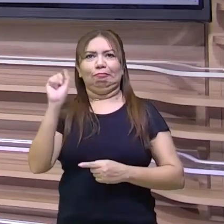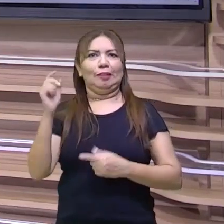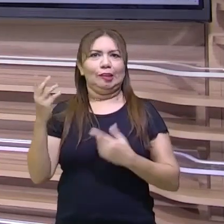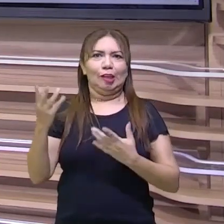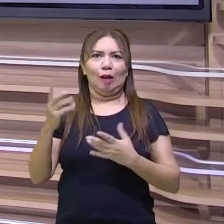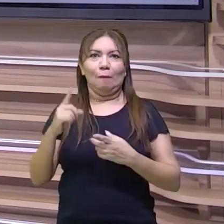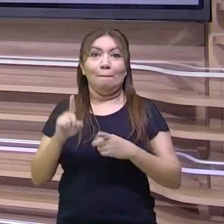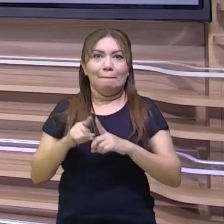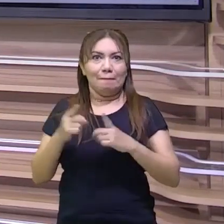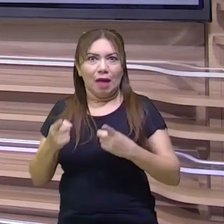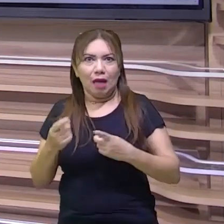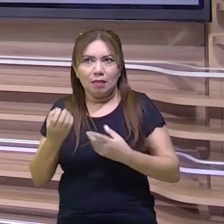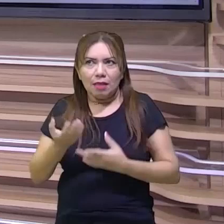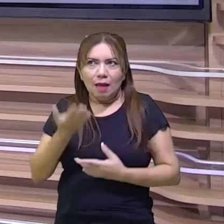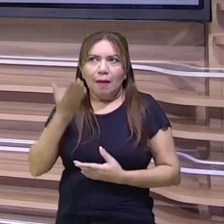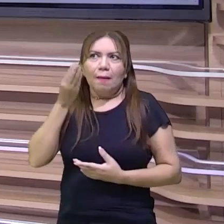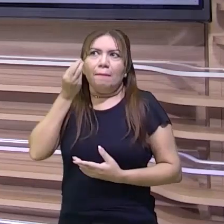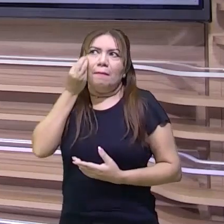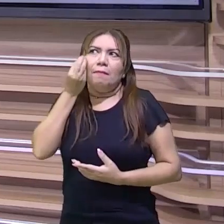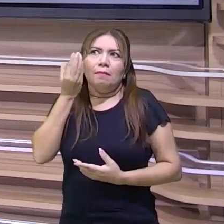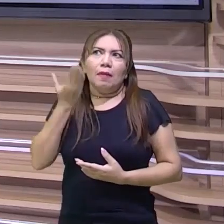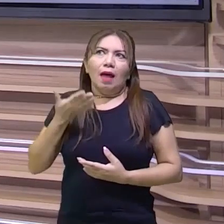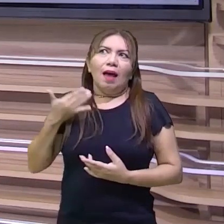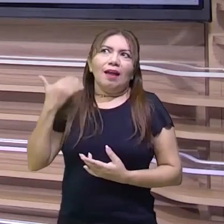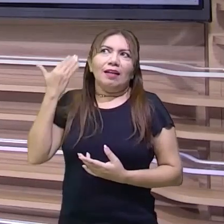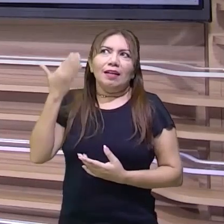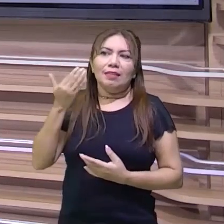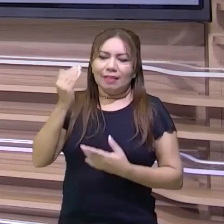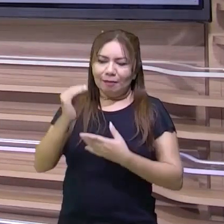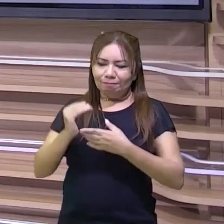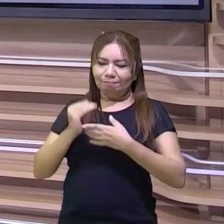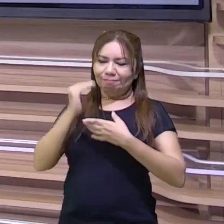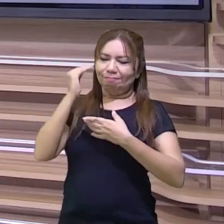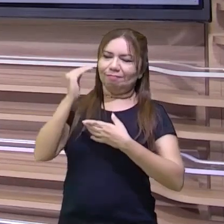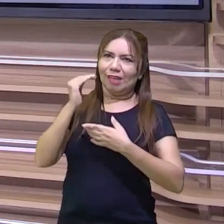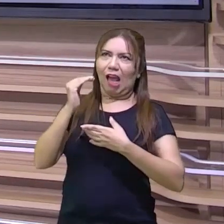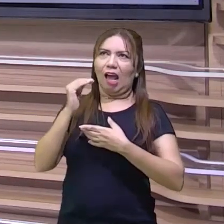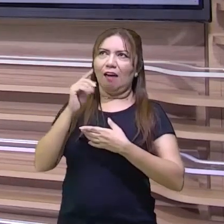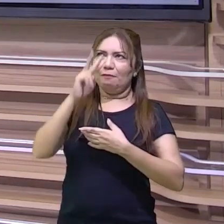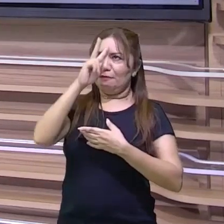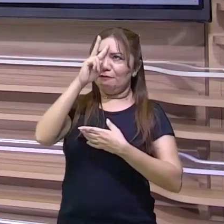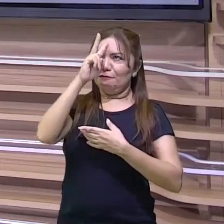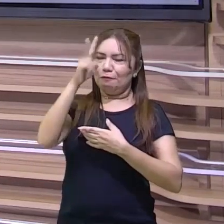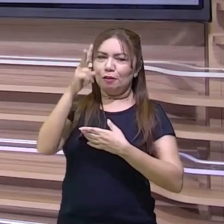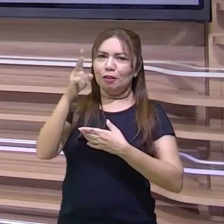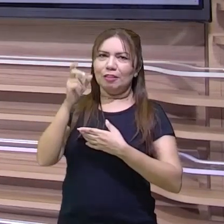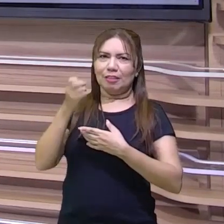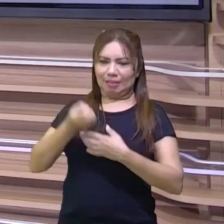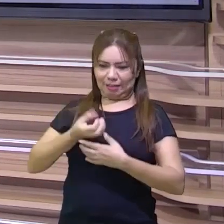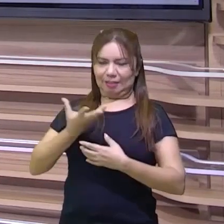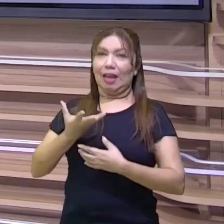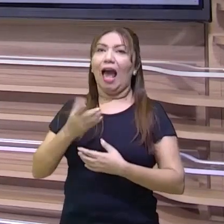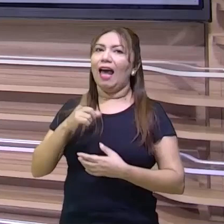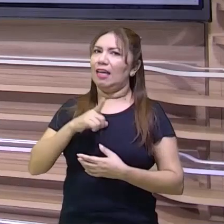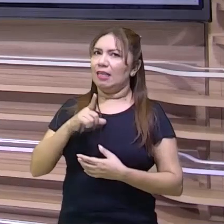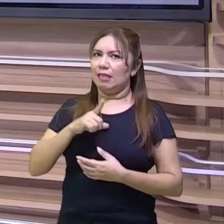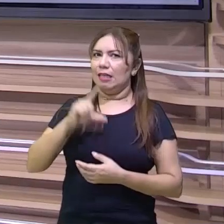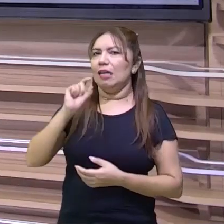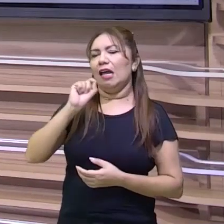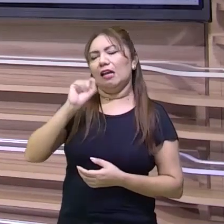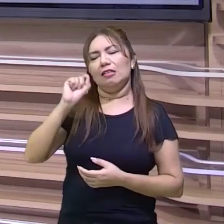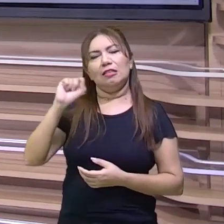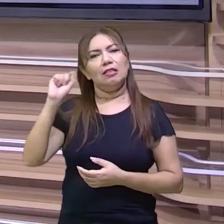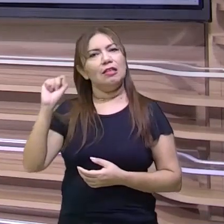onde evidencia que aquela sílaba lá é mais forte. Então, é isso que a gente está querendo dizer aqui para